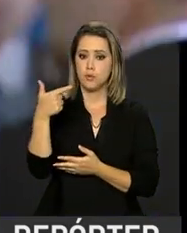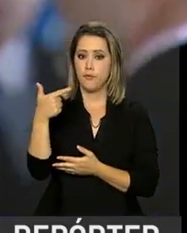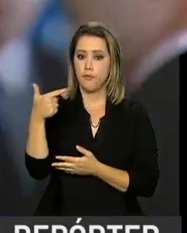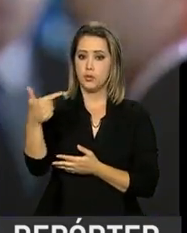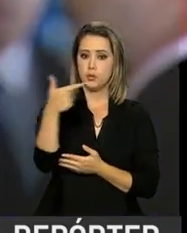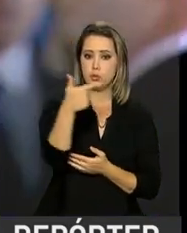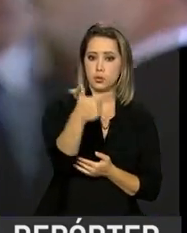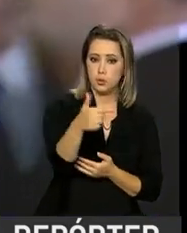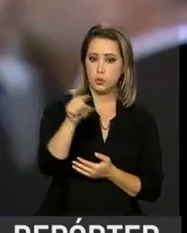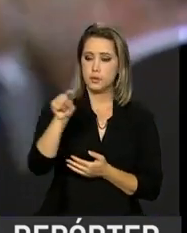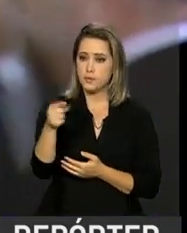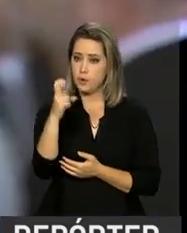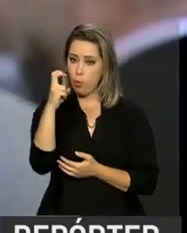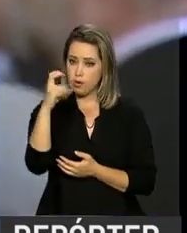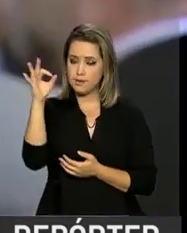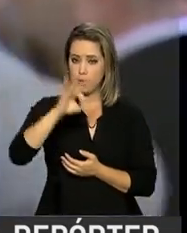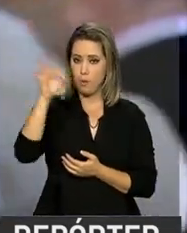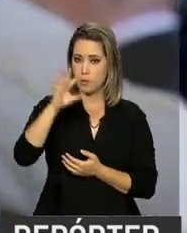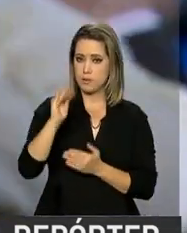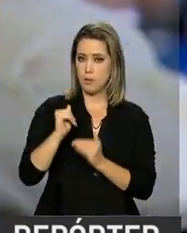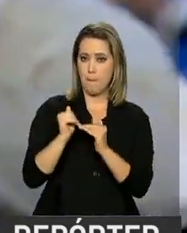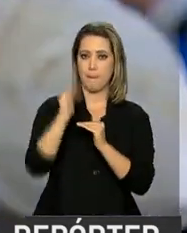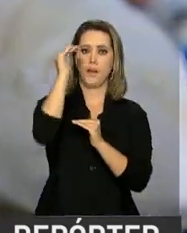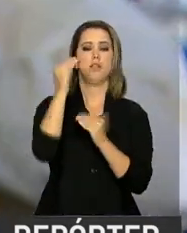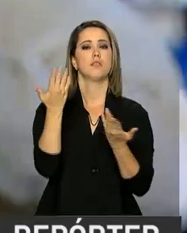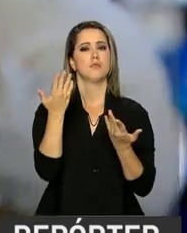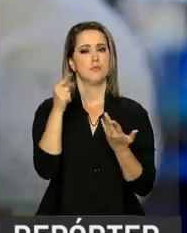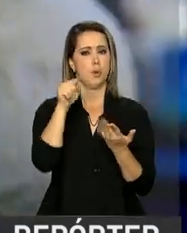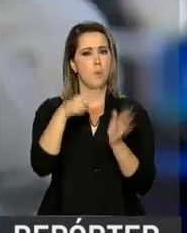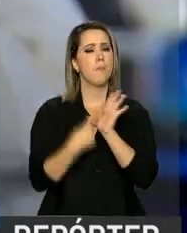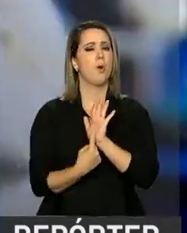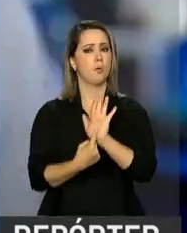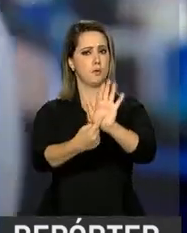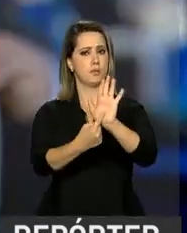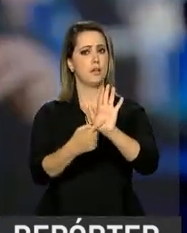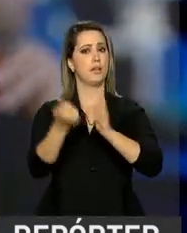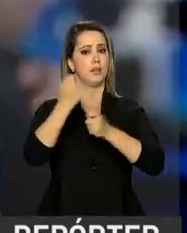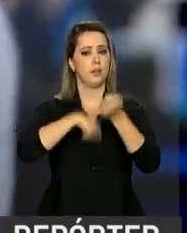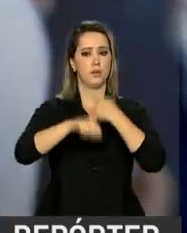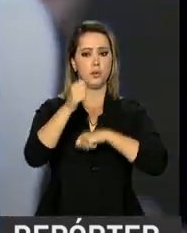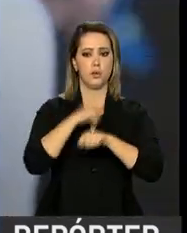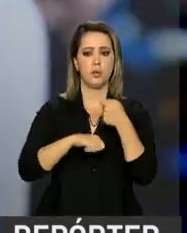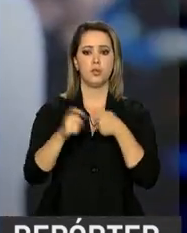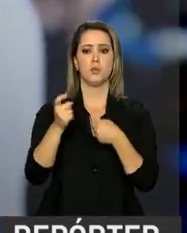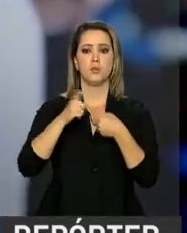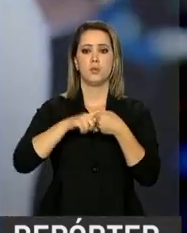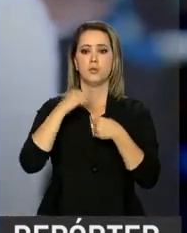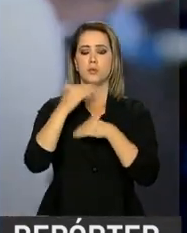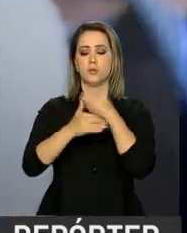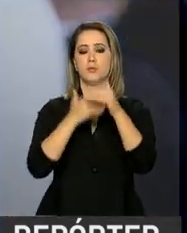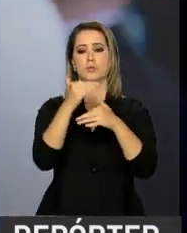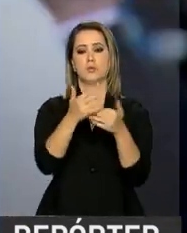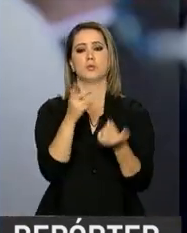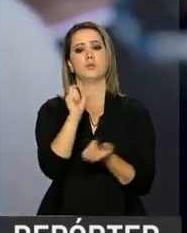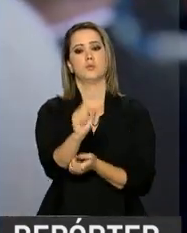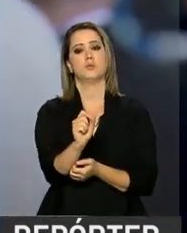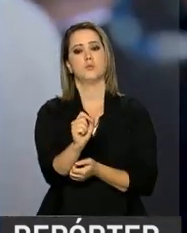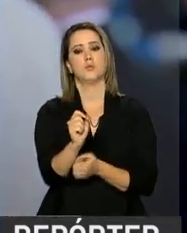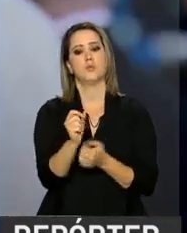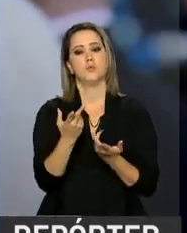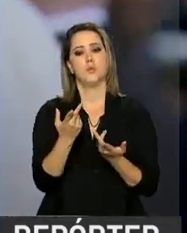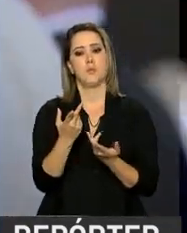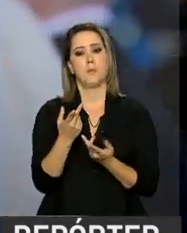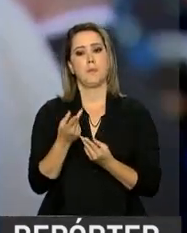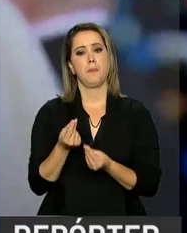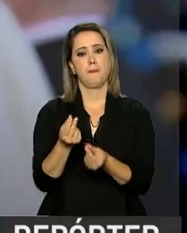mais. Isso demonstra de maneira contundente que a economia reagiu, que